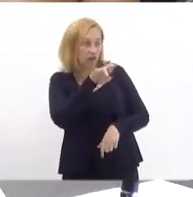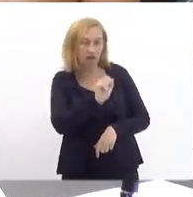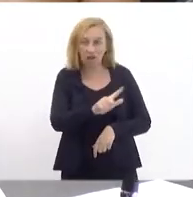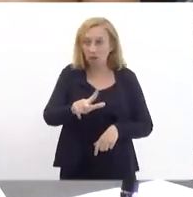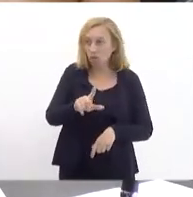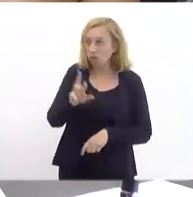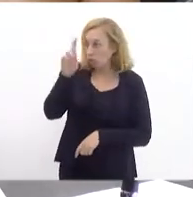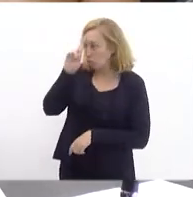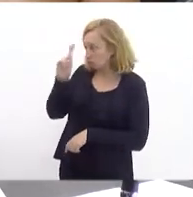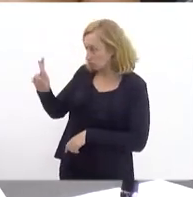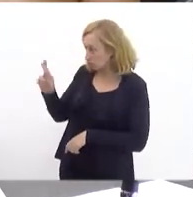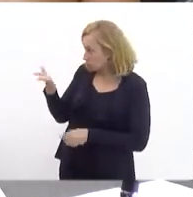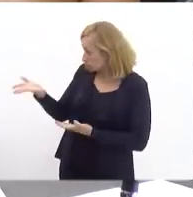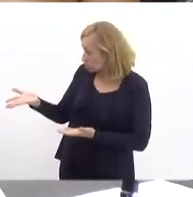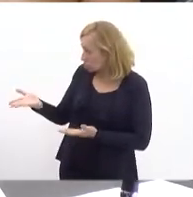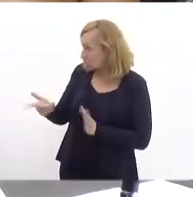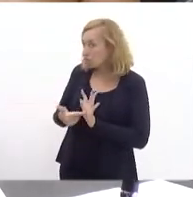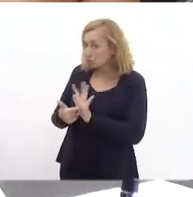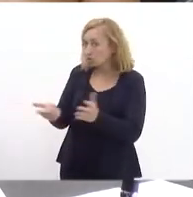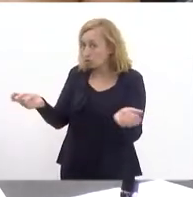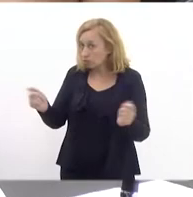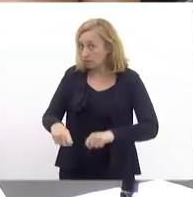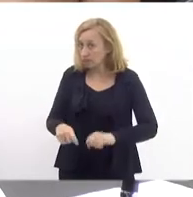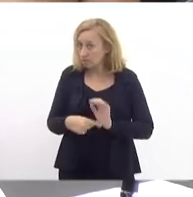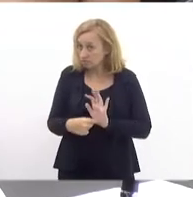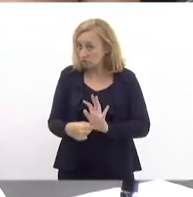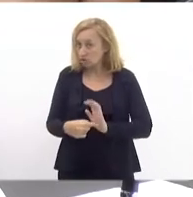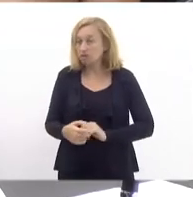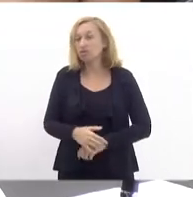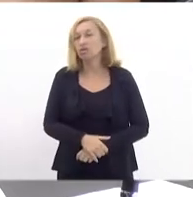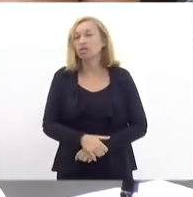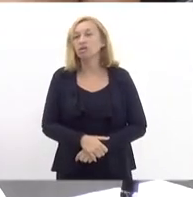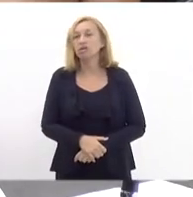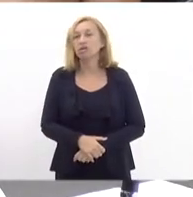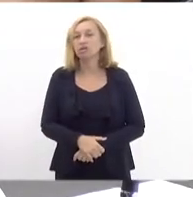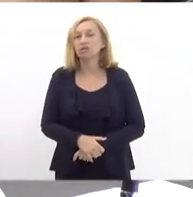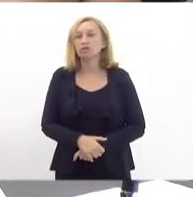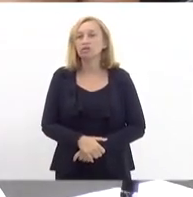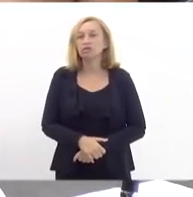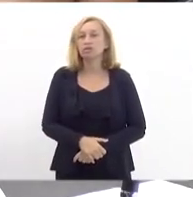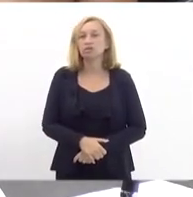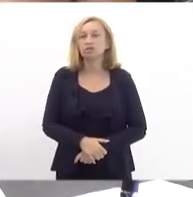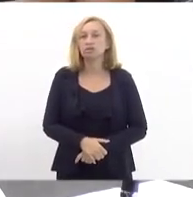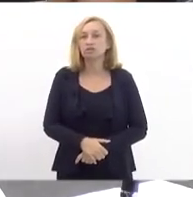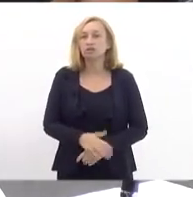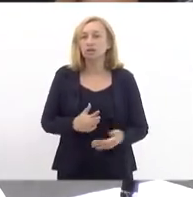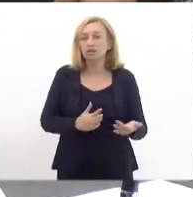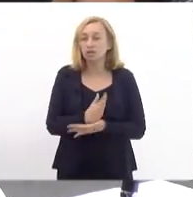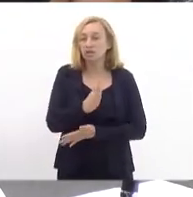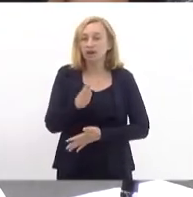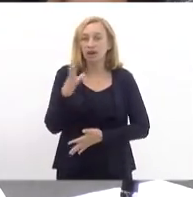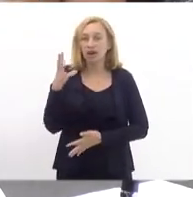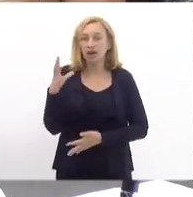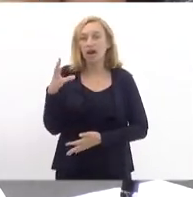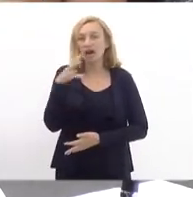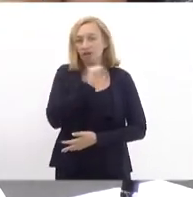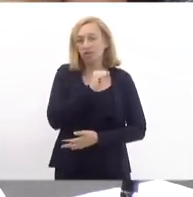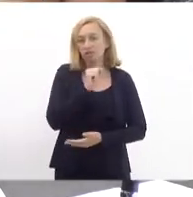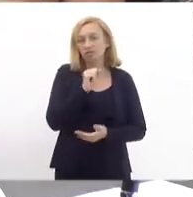senhor, tem mostrado que tem competência específica. Passariam facilmente no concurso,